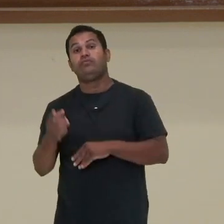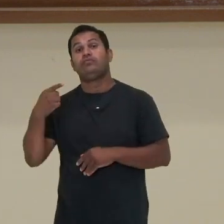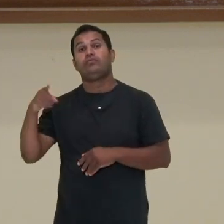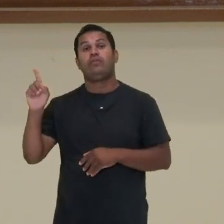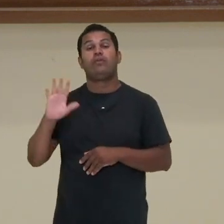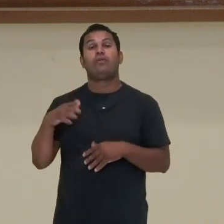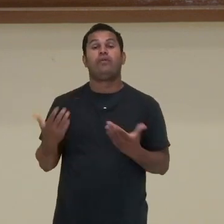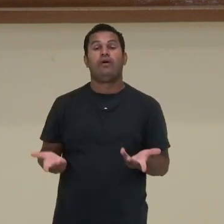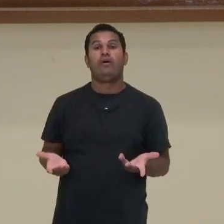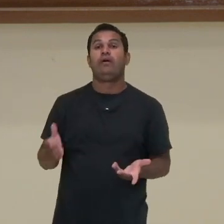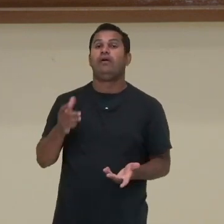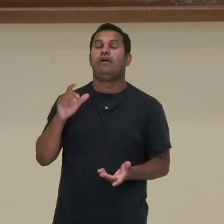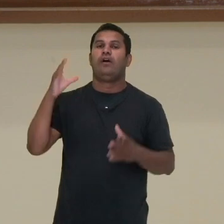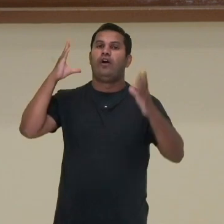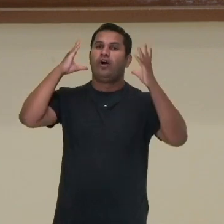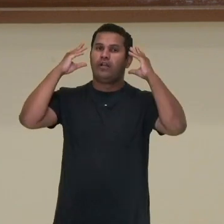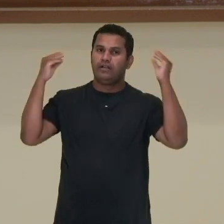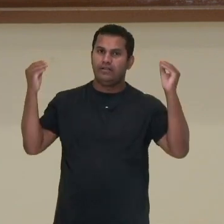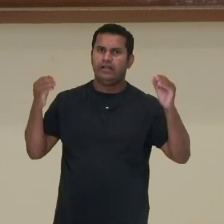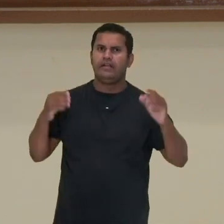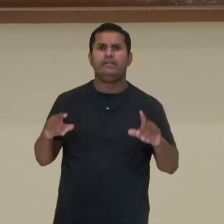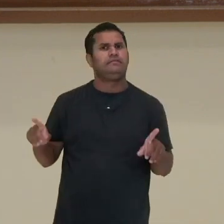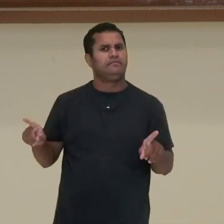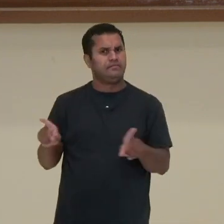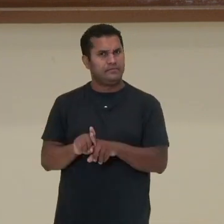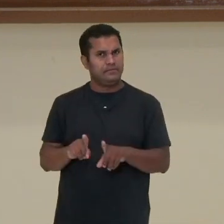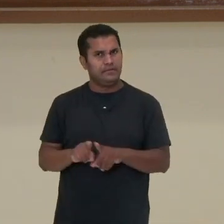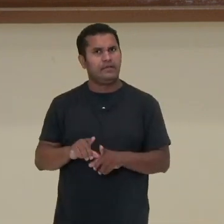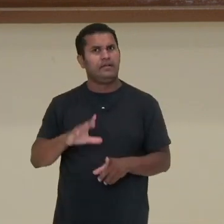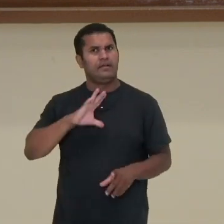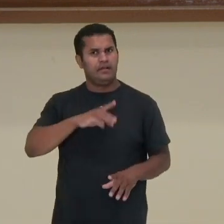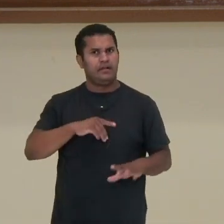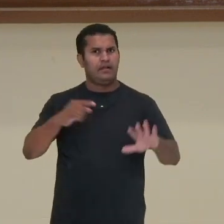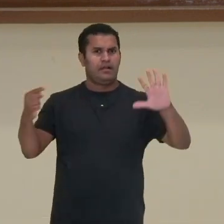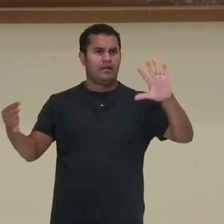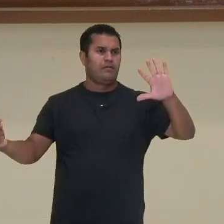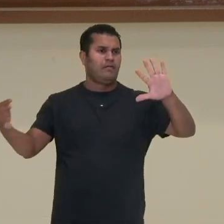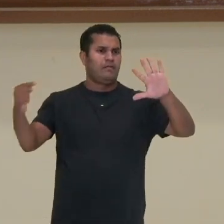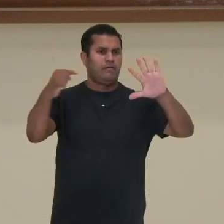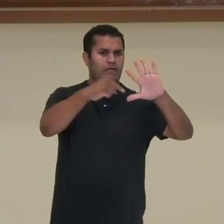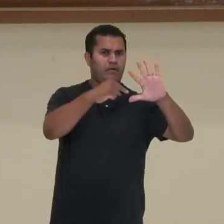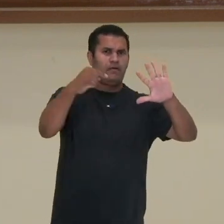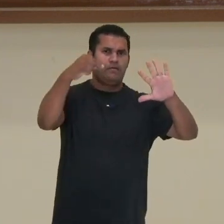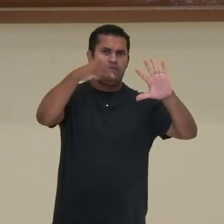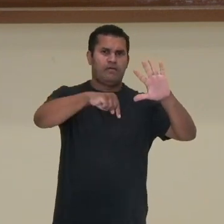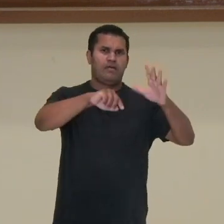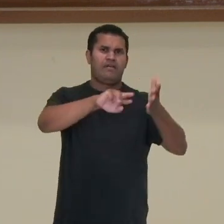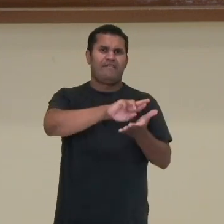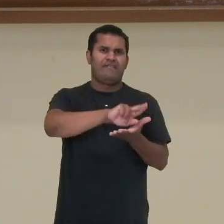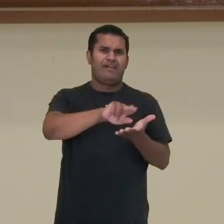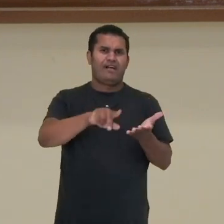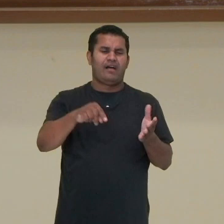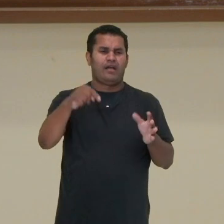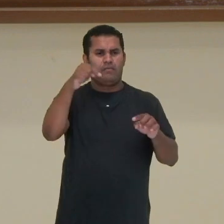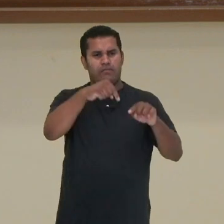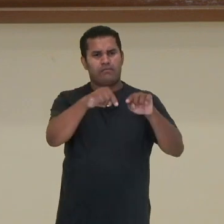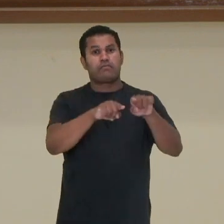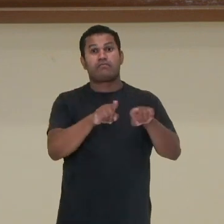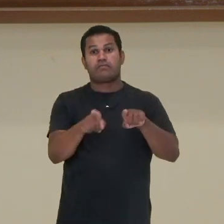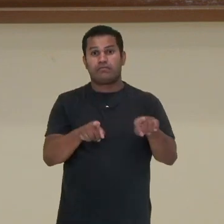nas grandes navegações, eles acabaram conseguindo tomar posse de vários territórios em vários continentes, foram